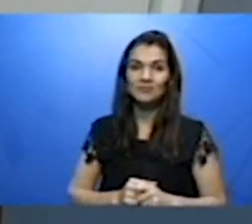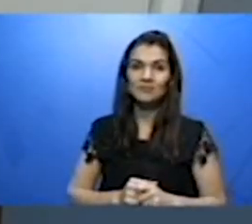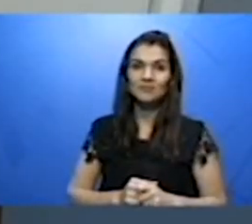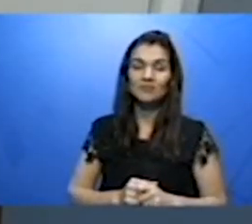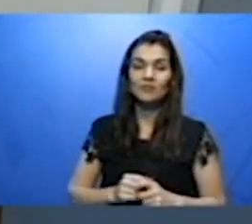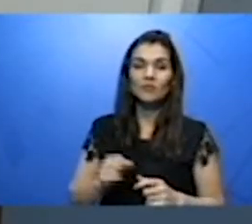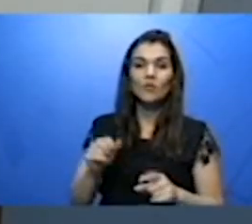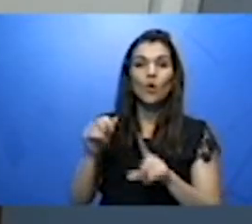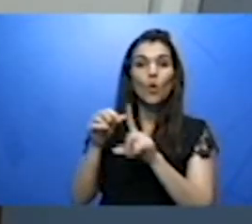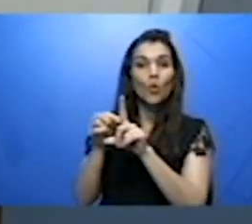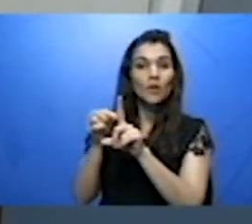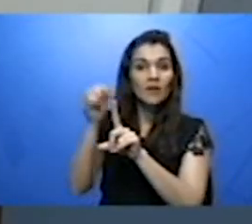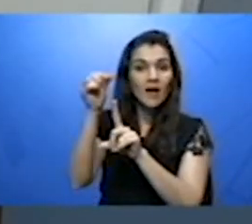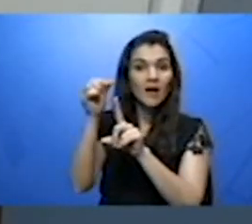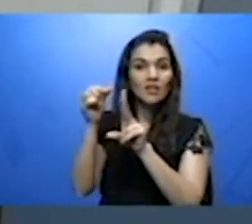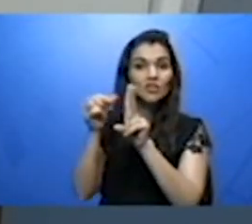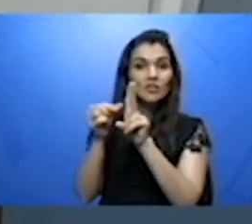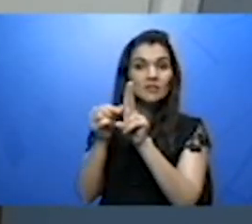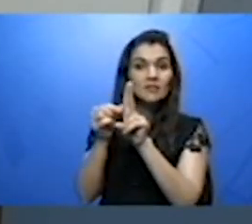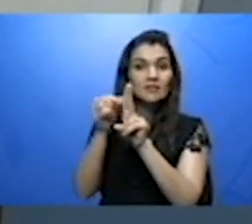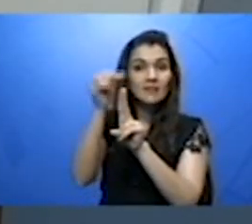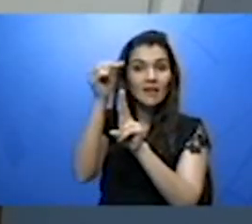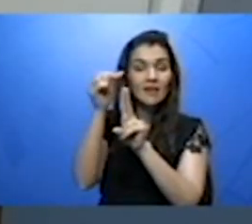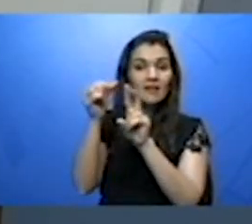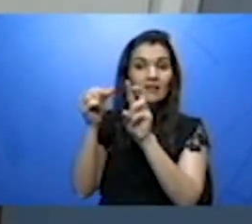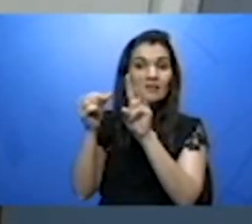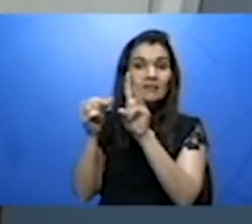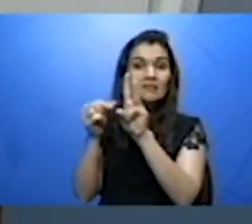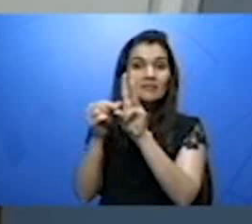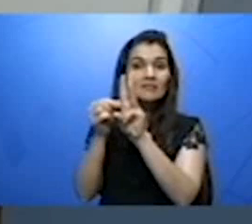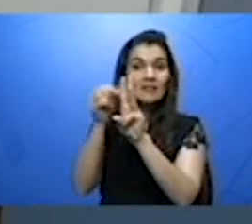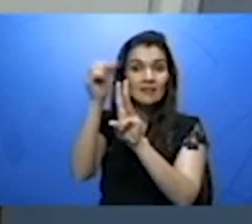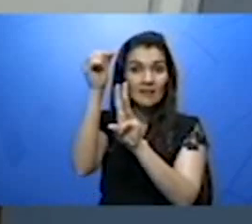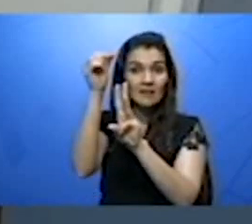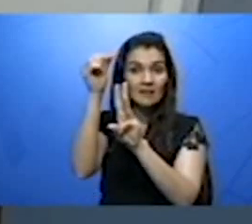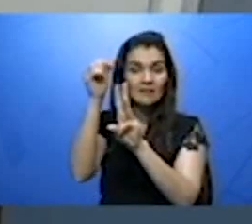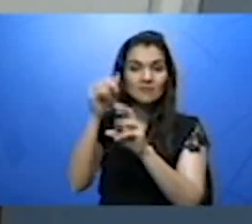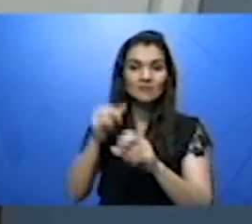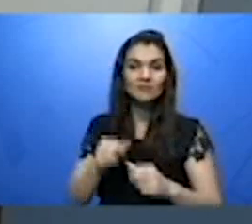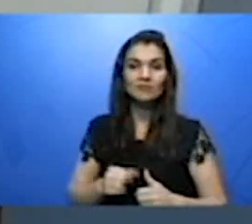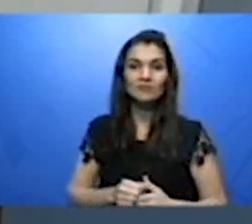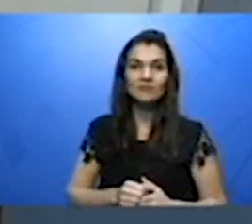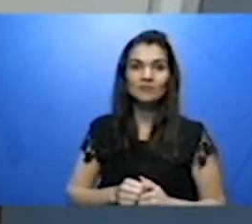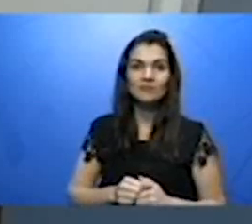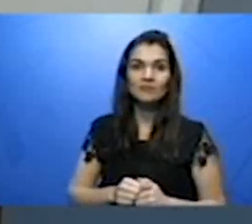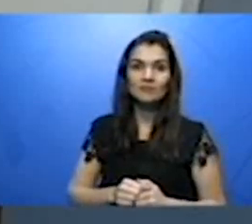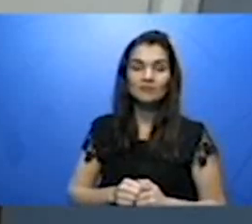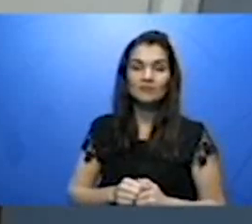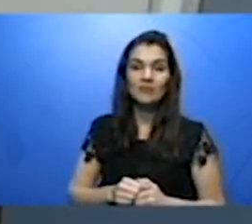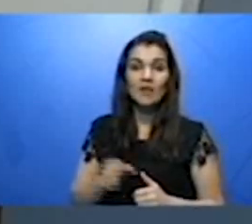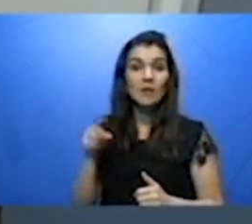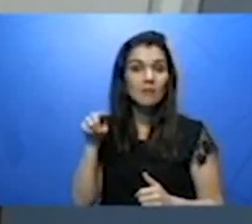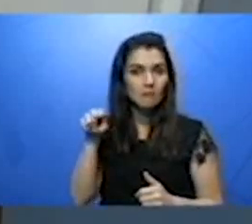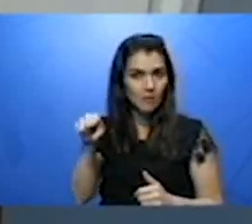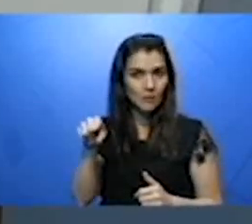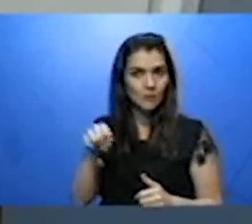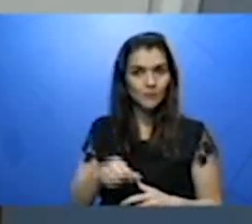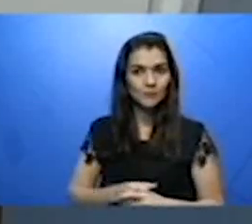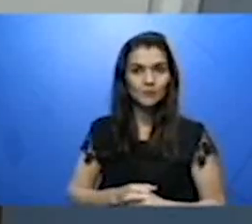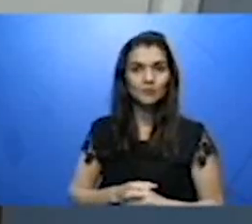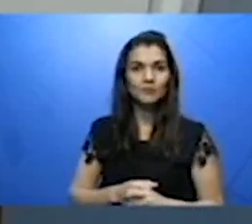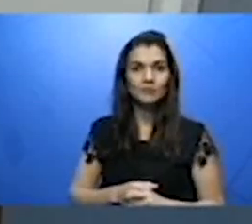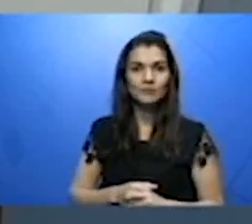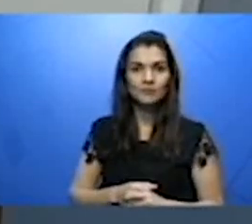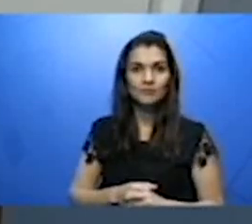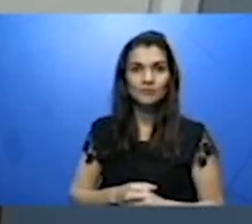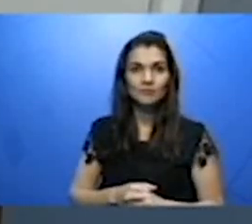idade dezena centena unidade de milhar então nós temos